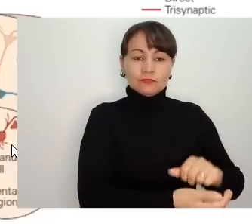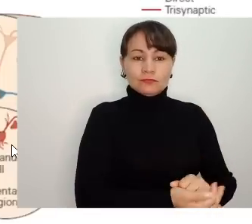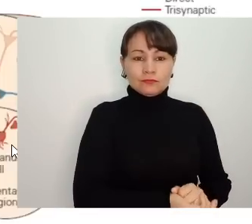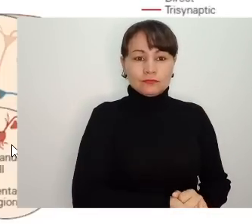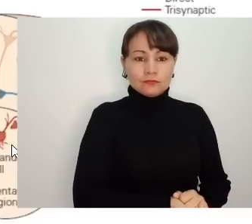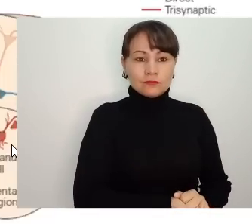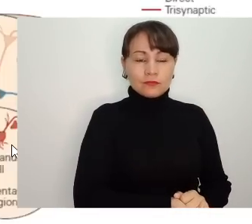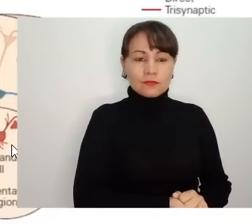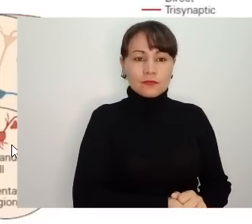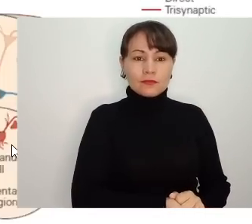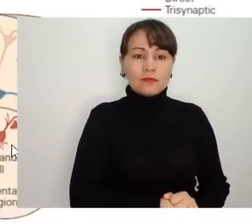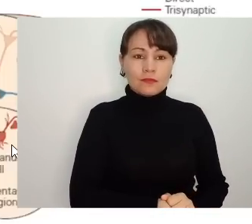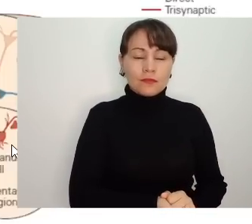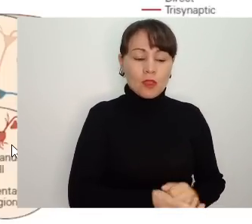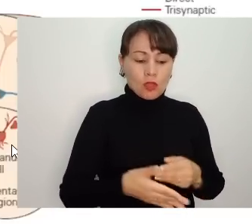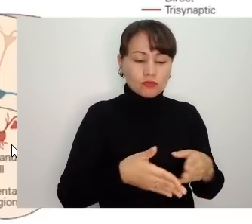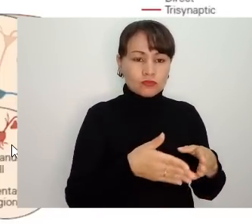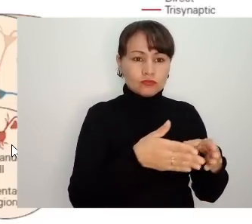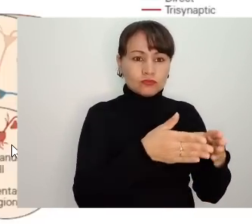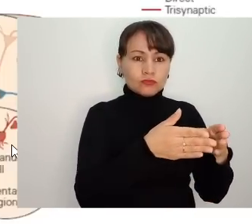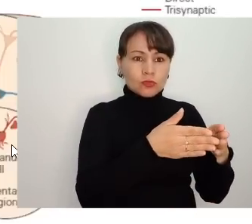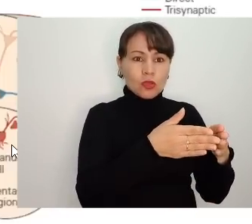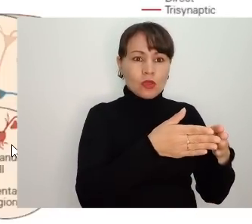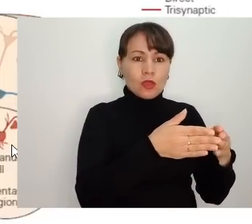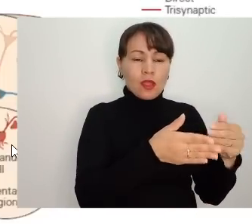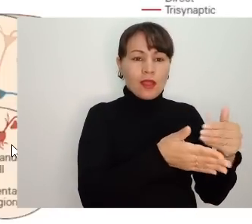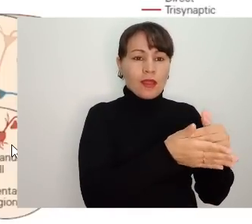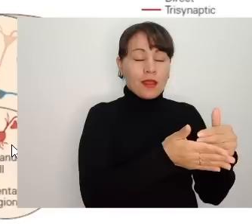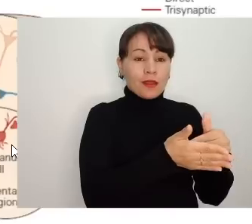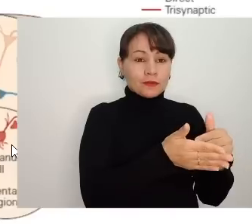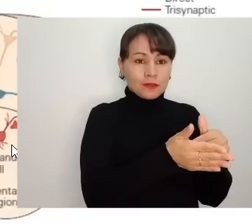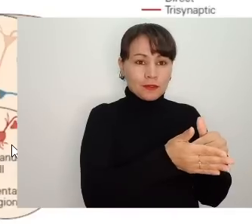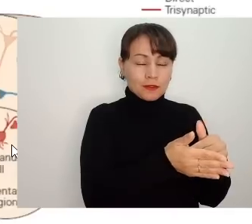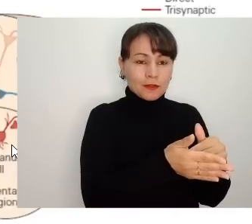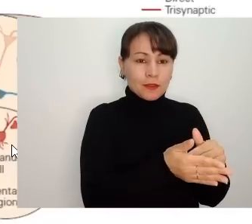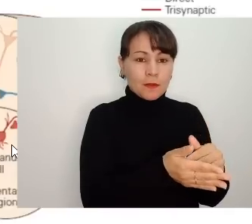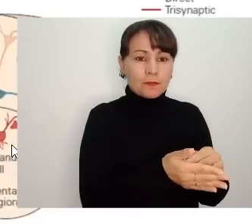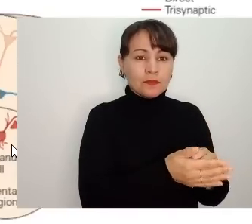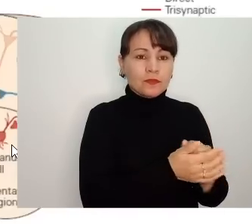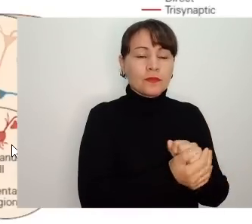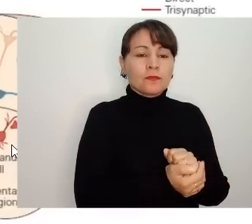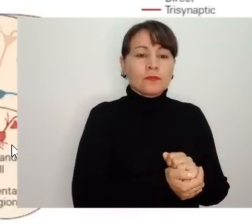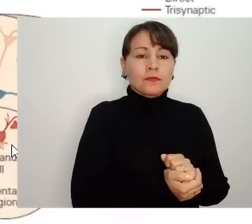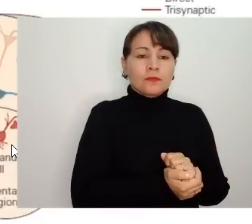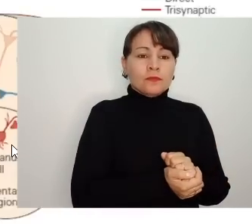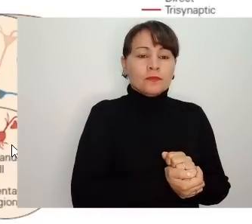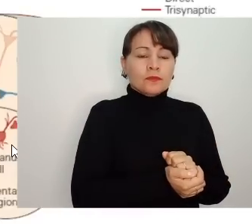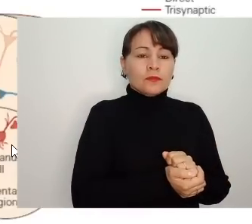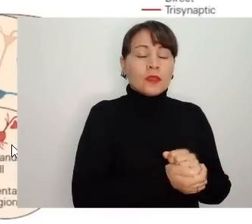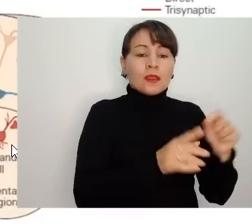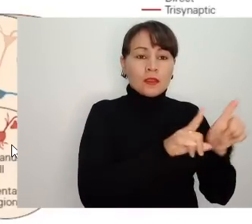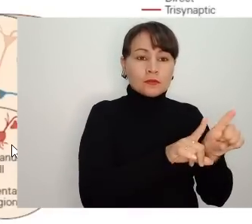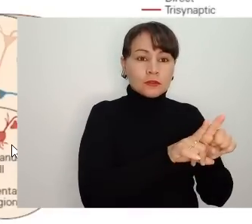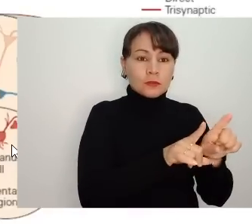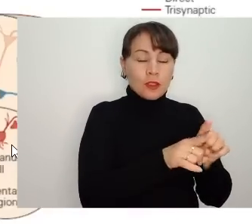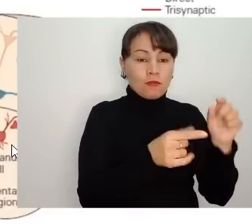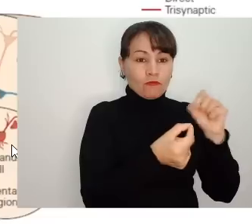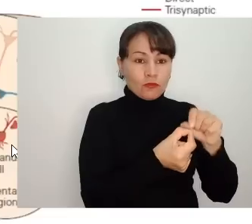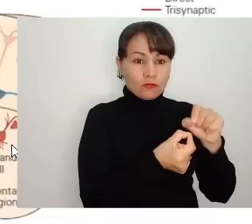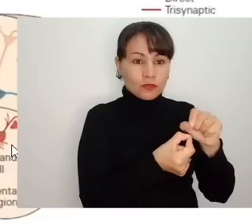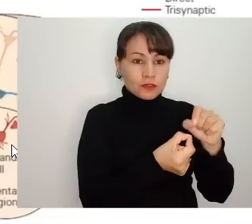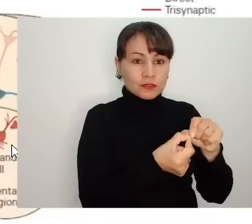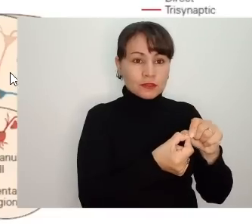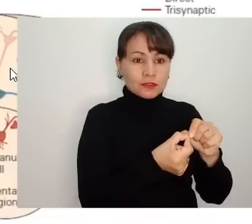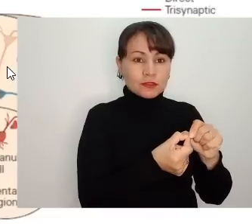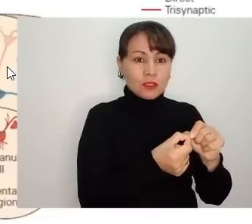através das vias colaterais de Schaeffer, que nós chamamos esses axônios, e também